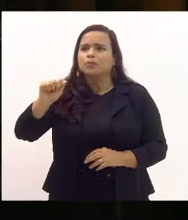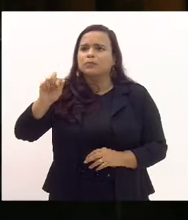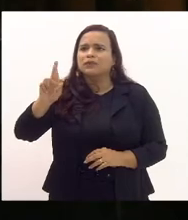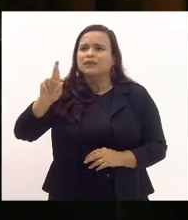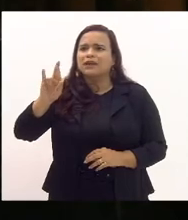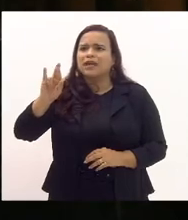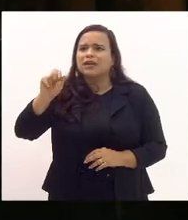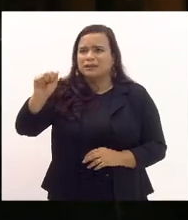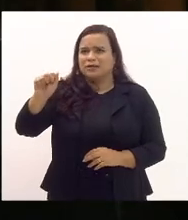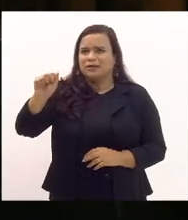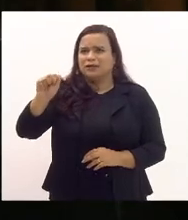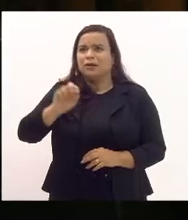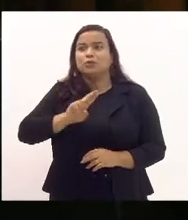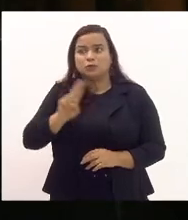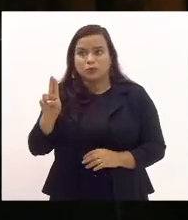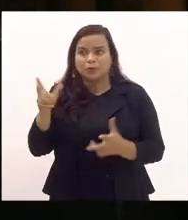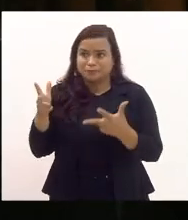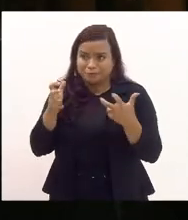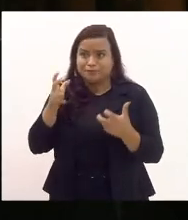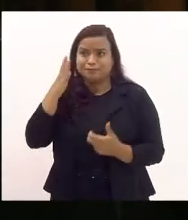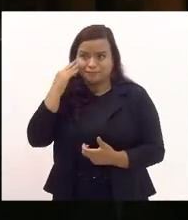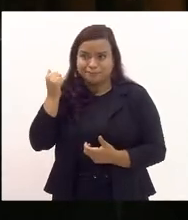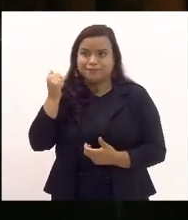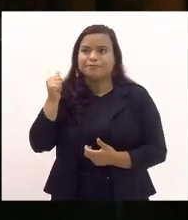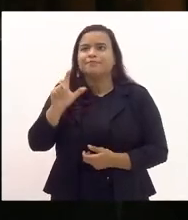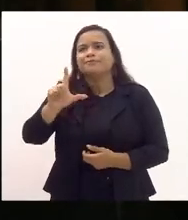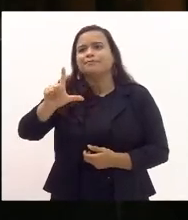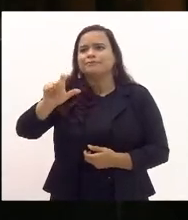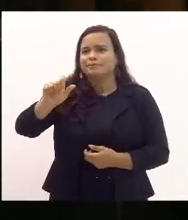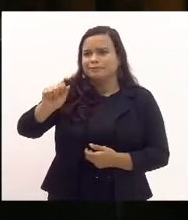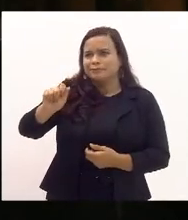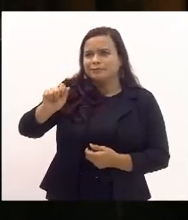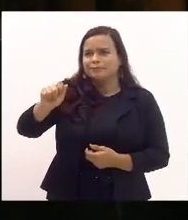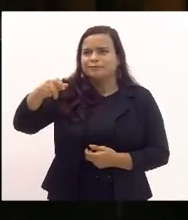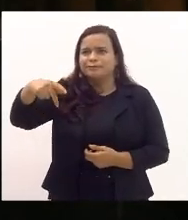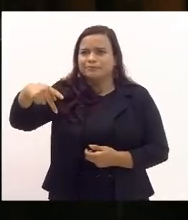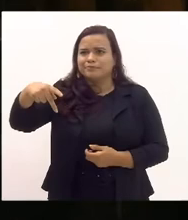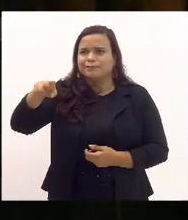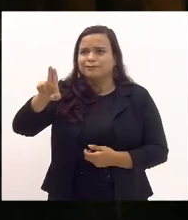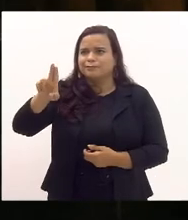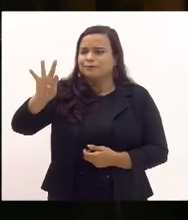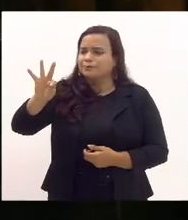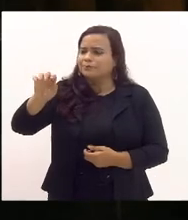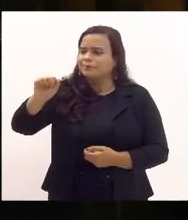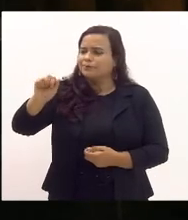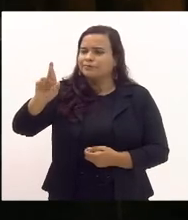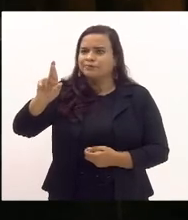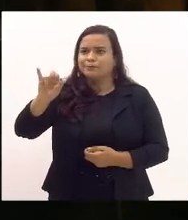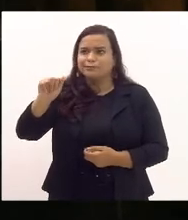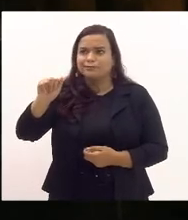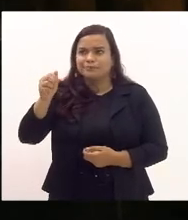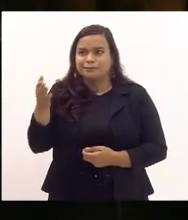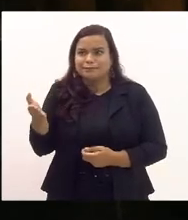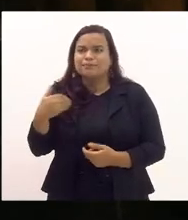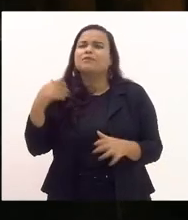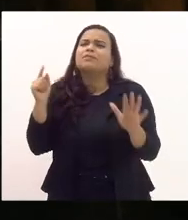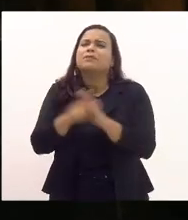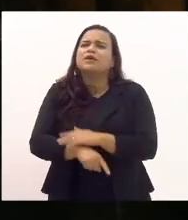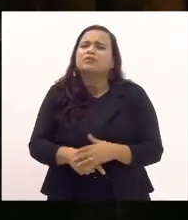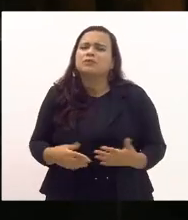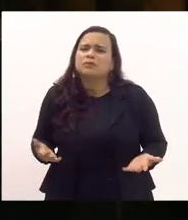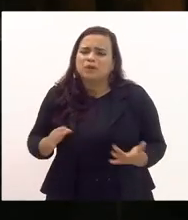é o nome mesmo já diz né lá e aí eu pergunto o deputado a tia Ju